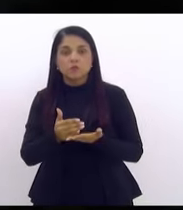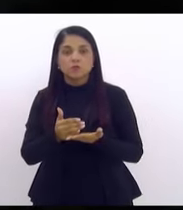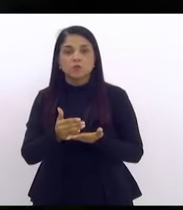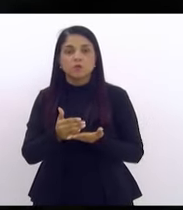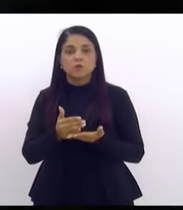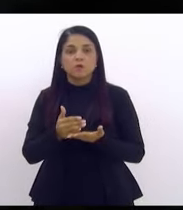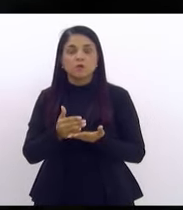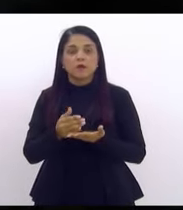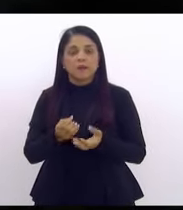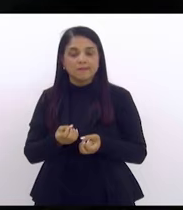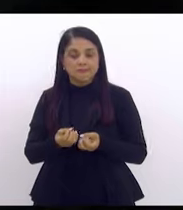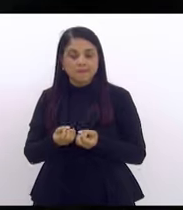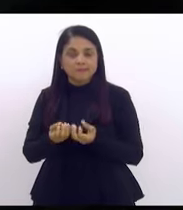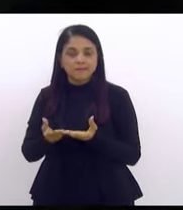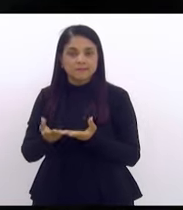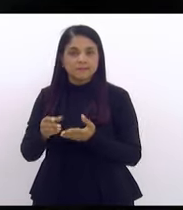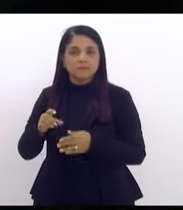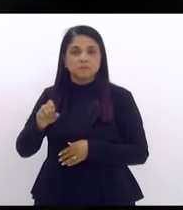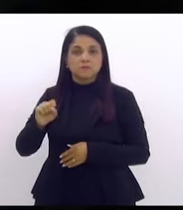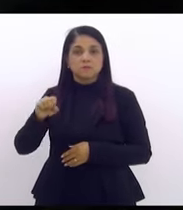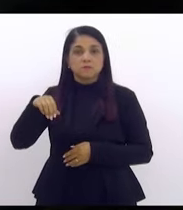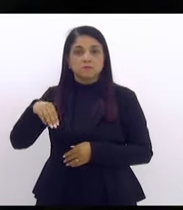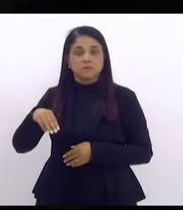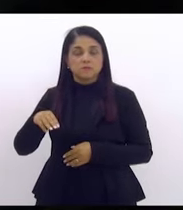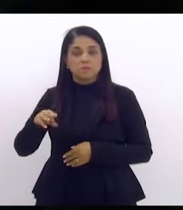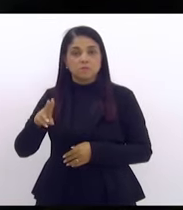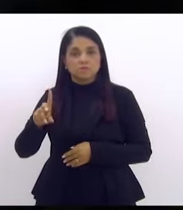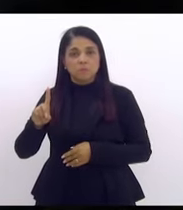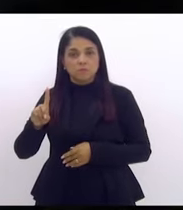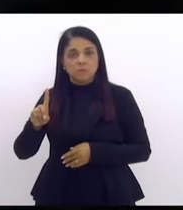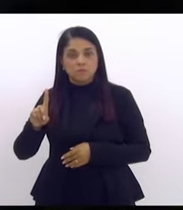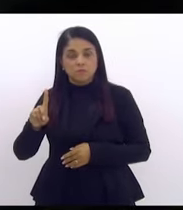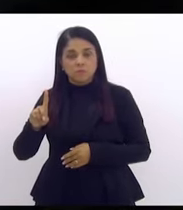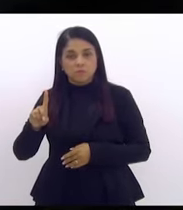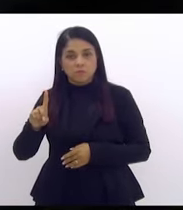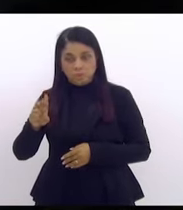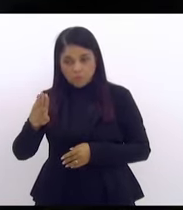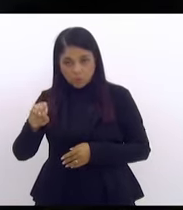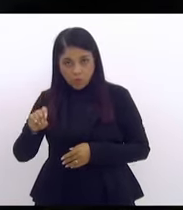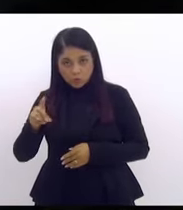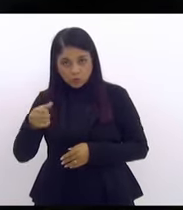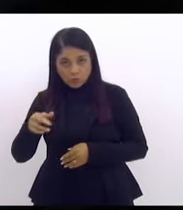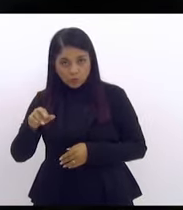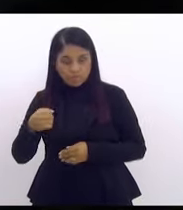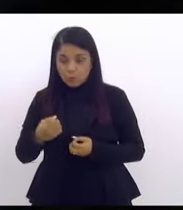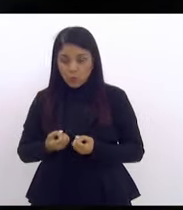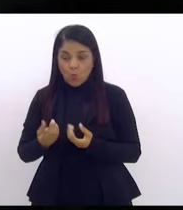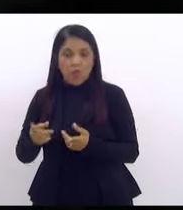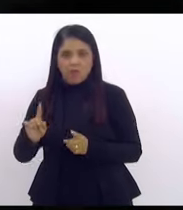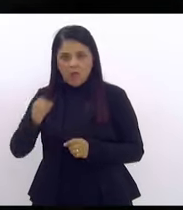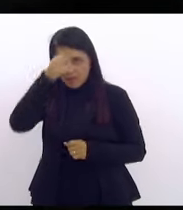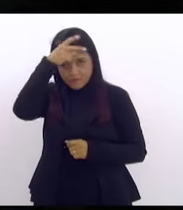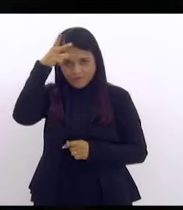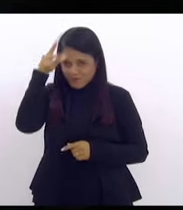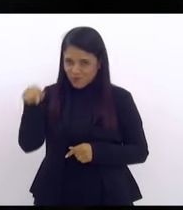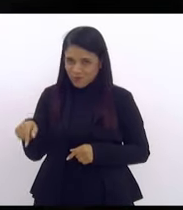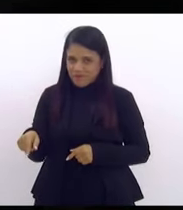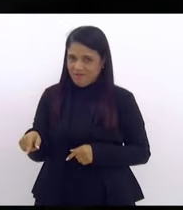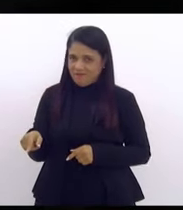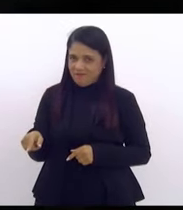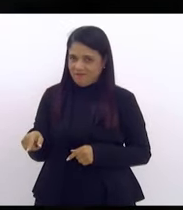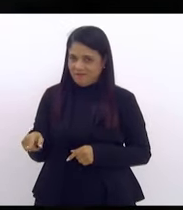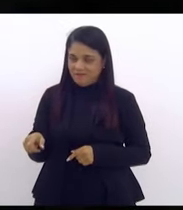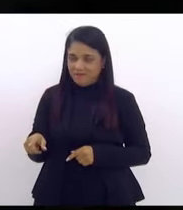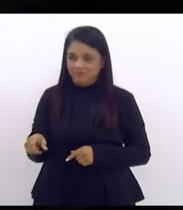no sambódromo, o que não é dela. Eu lembro, prefeito, presidente Bacelar,